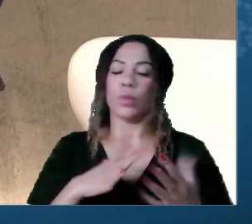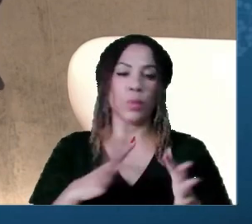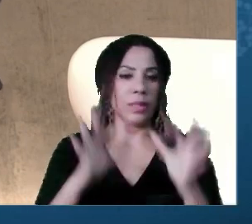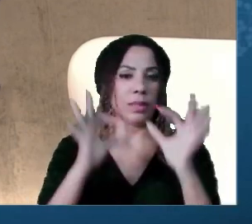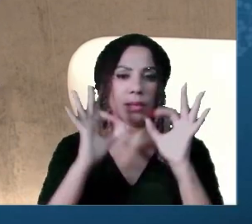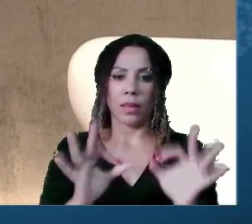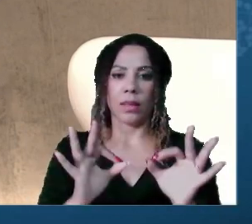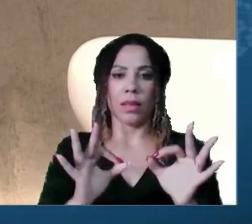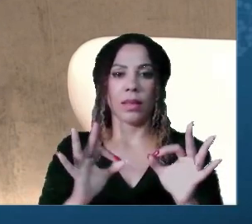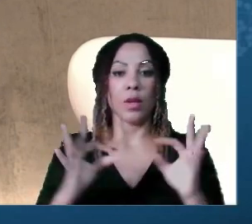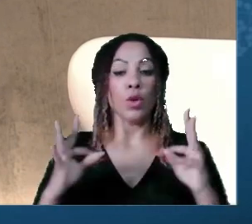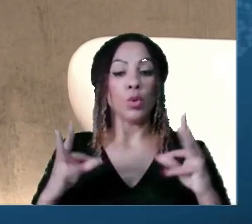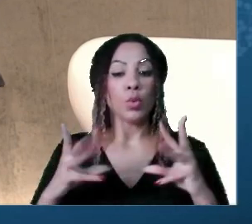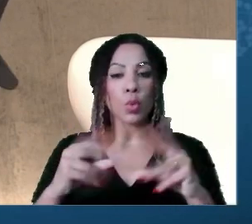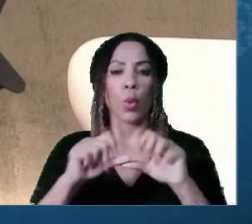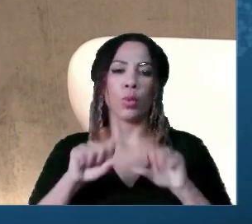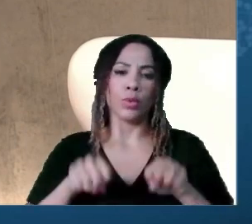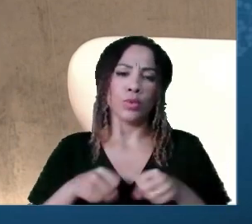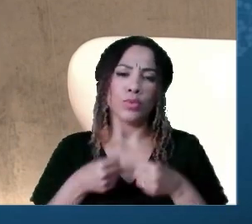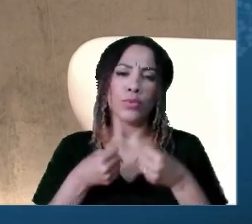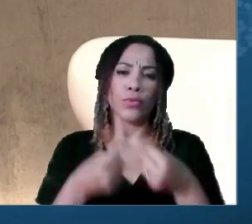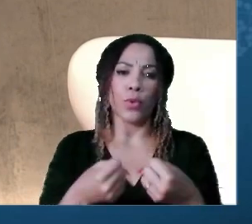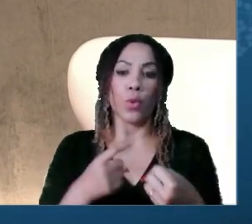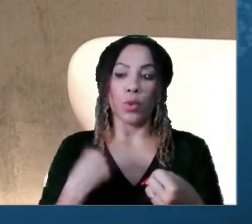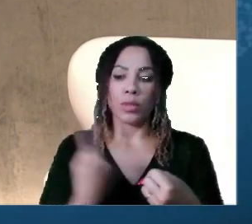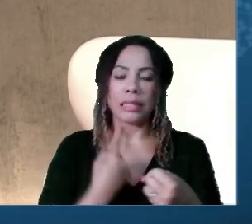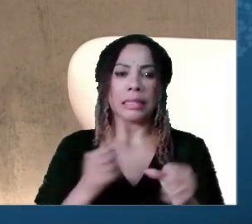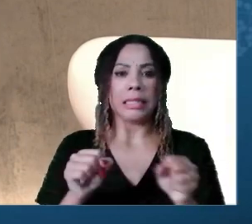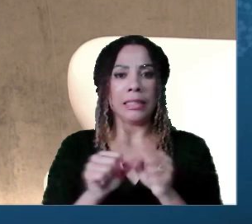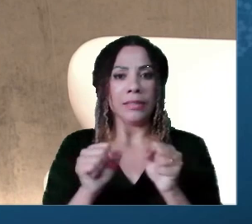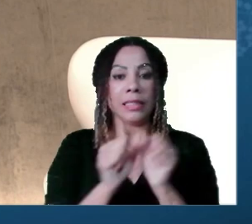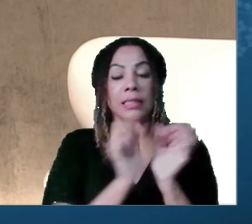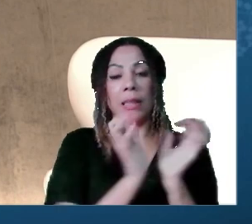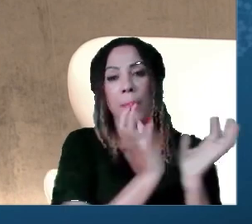todo o esforço que foi realizado pela equipe